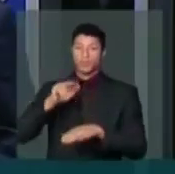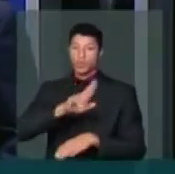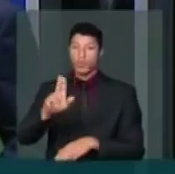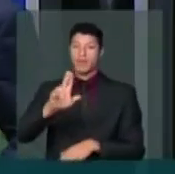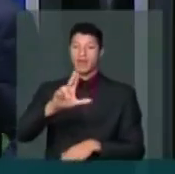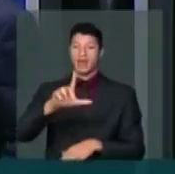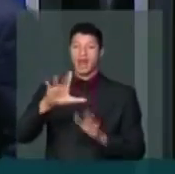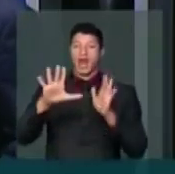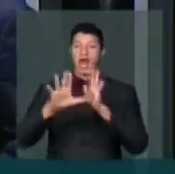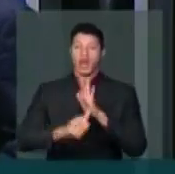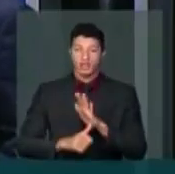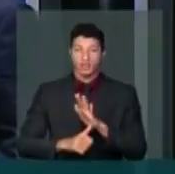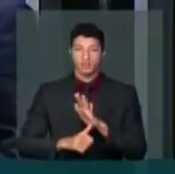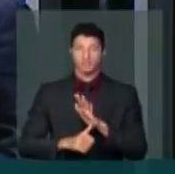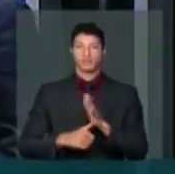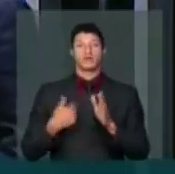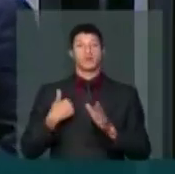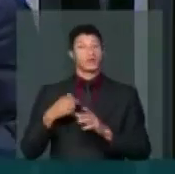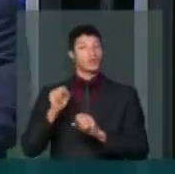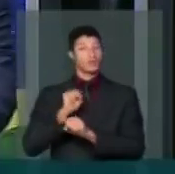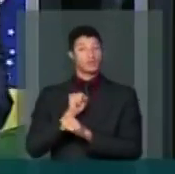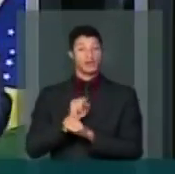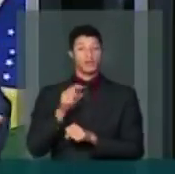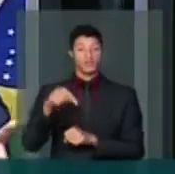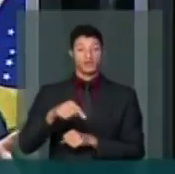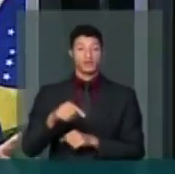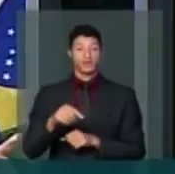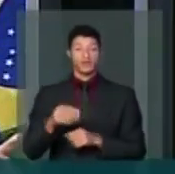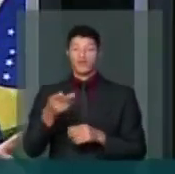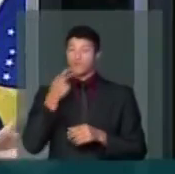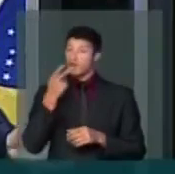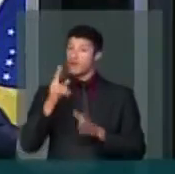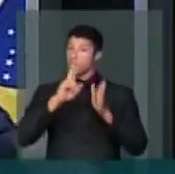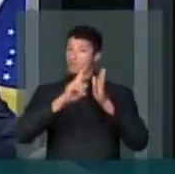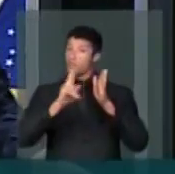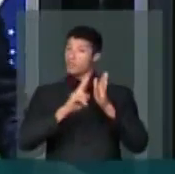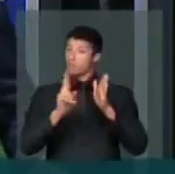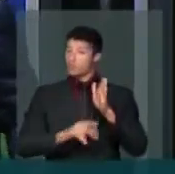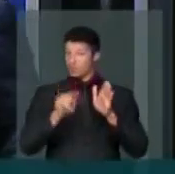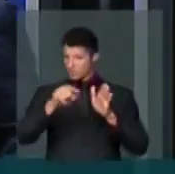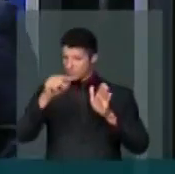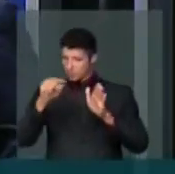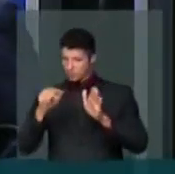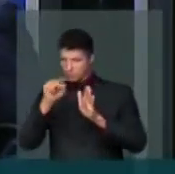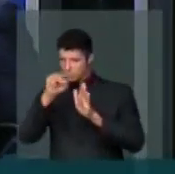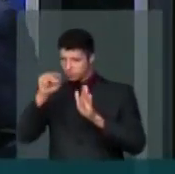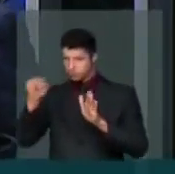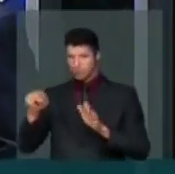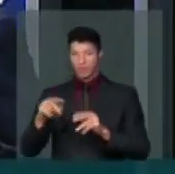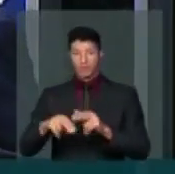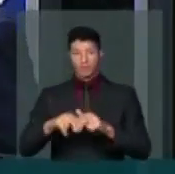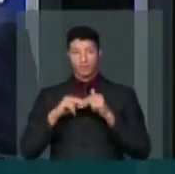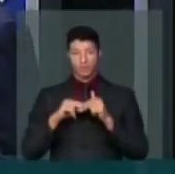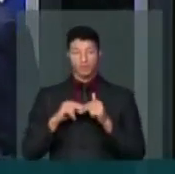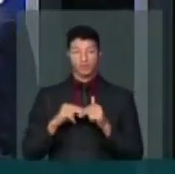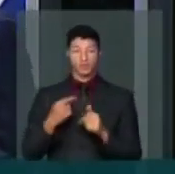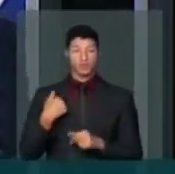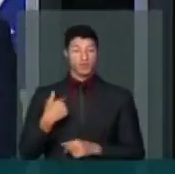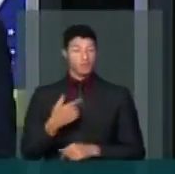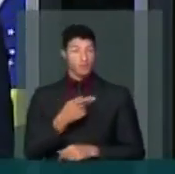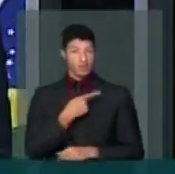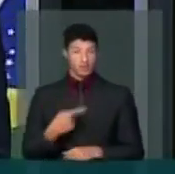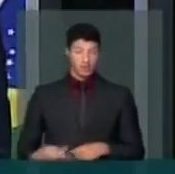Eu esperava que viesse aqui para trazer os nomes de quem são. Portanto, meu